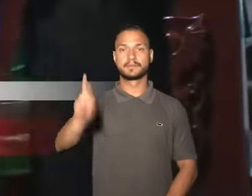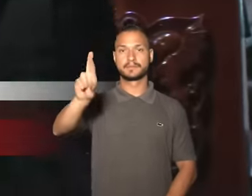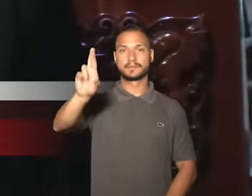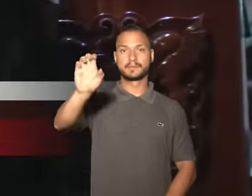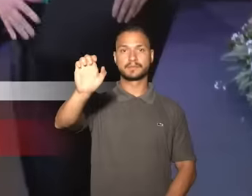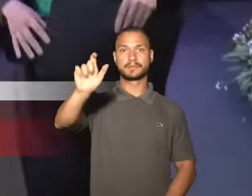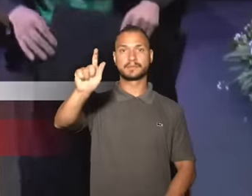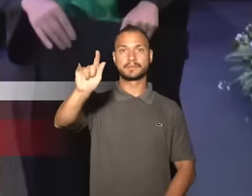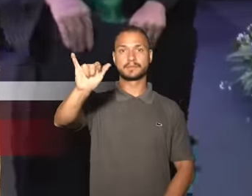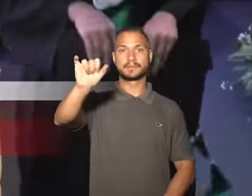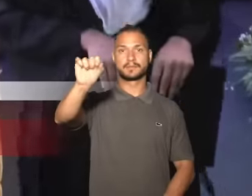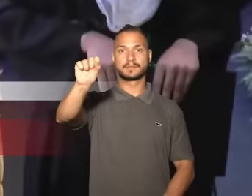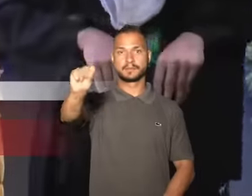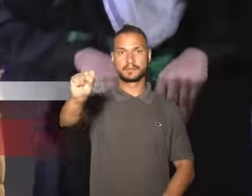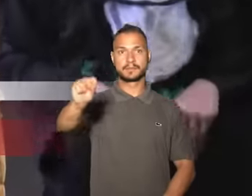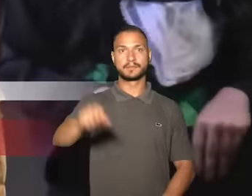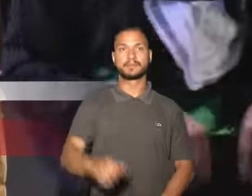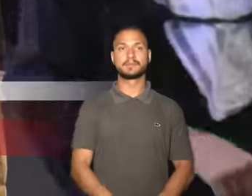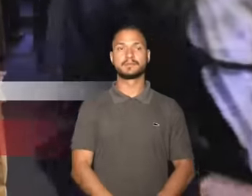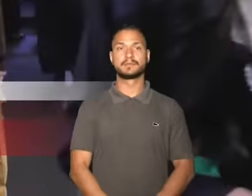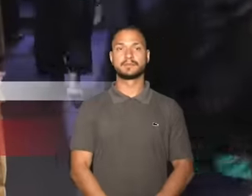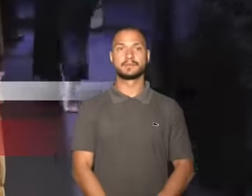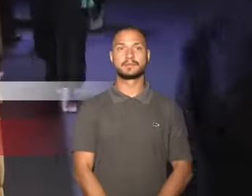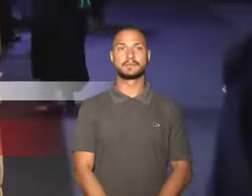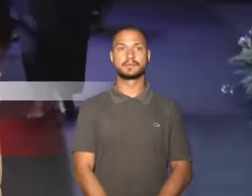Regis Cristo Morelato.